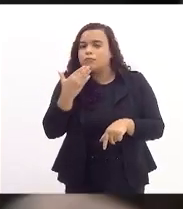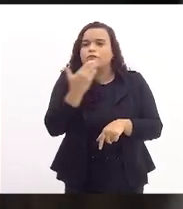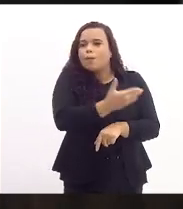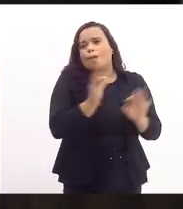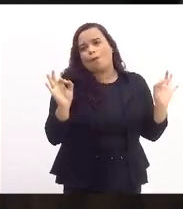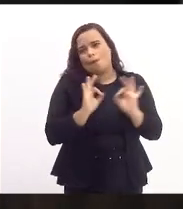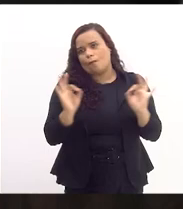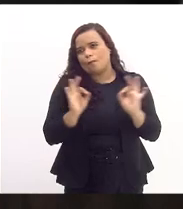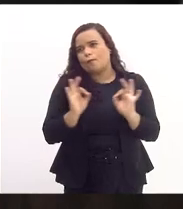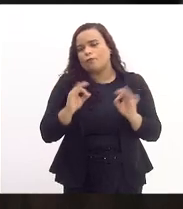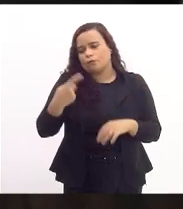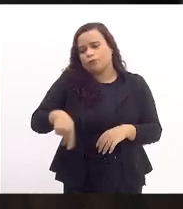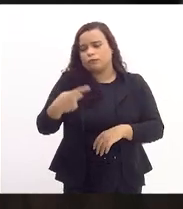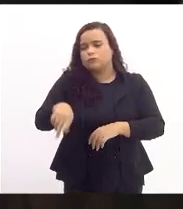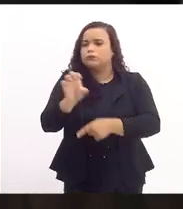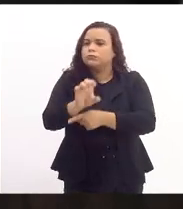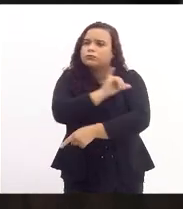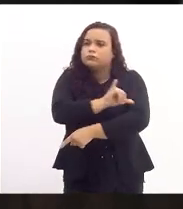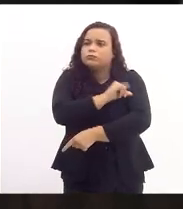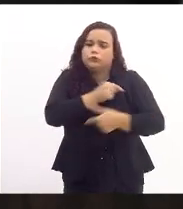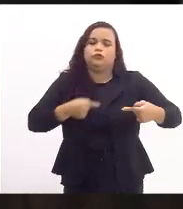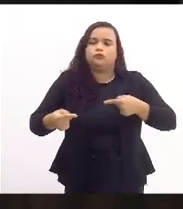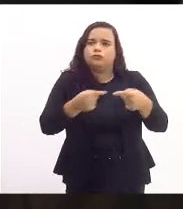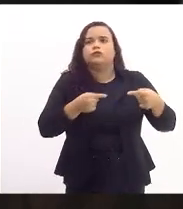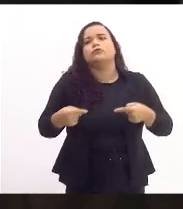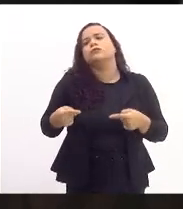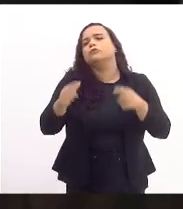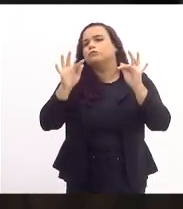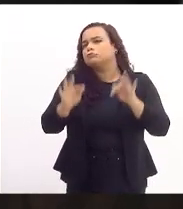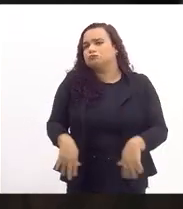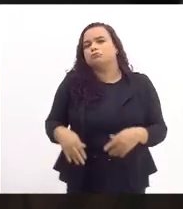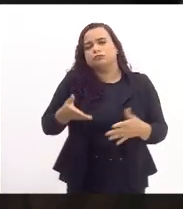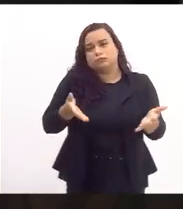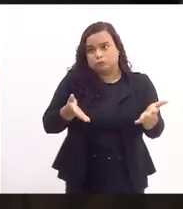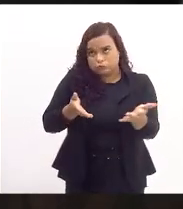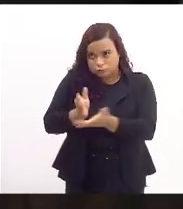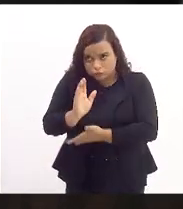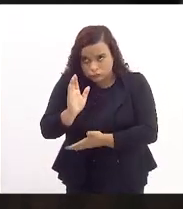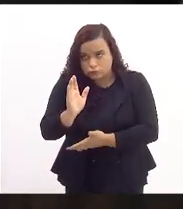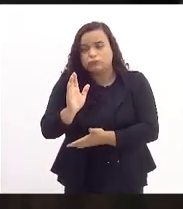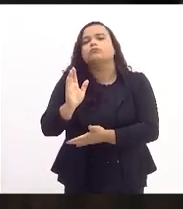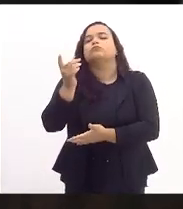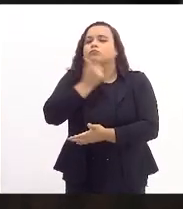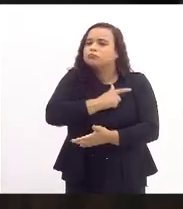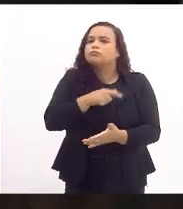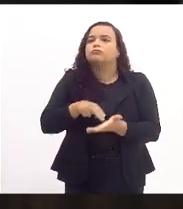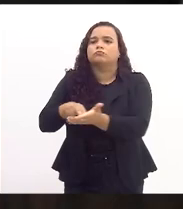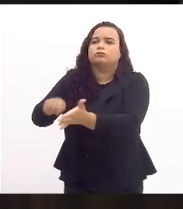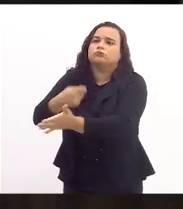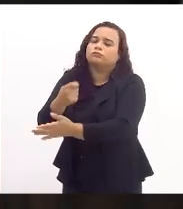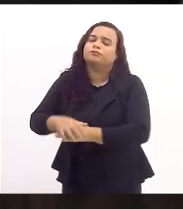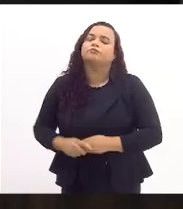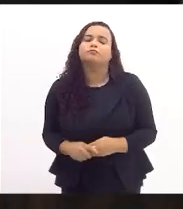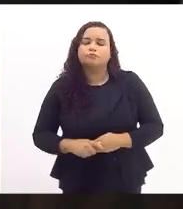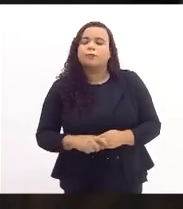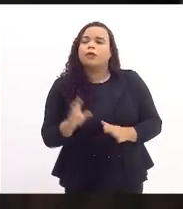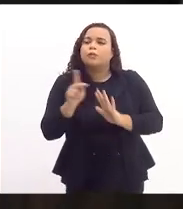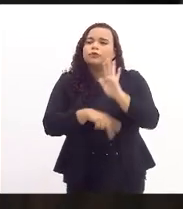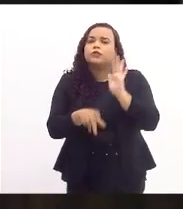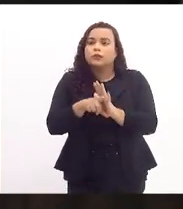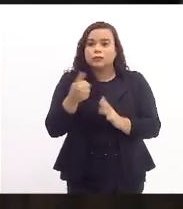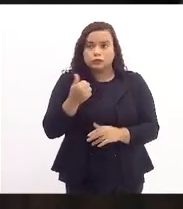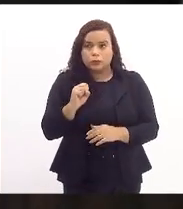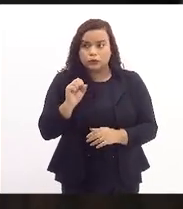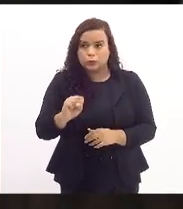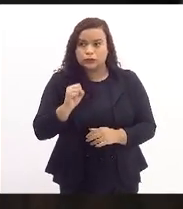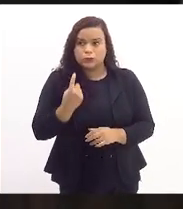Janeiro em discussão não havendo Quem Queira discutir se a discussão e votação Senhor eu permaneço Cristão aprovado vai autógrafo apagar de